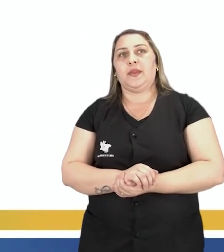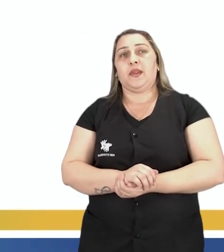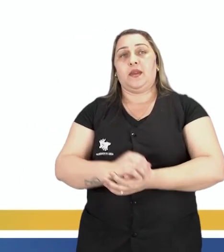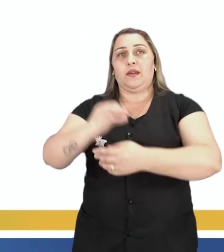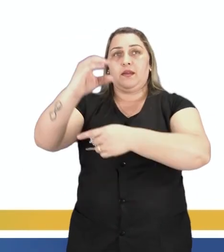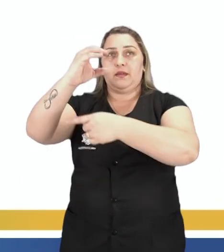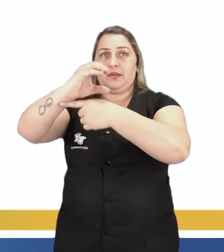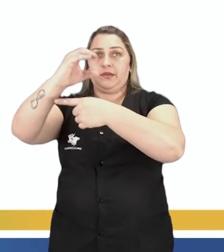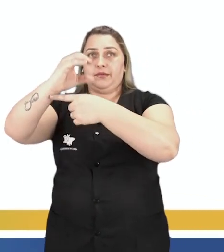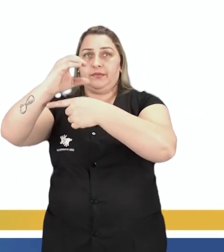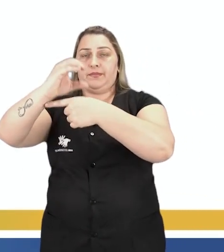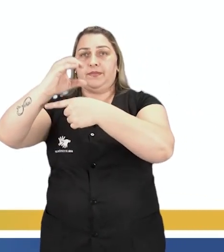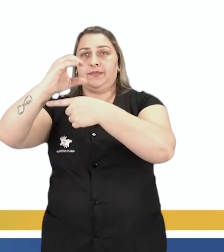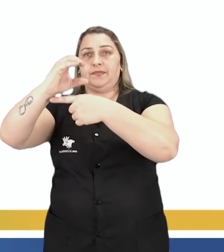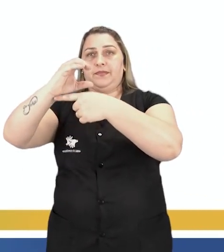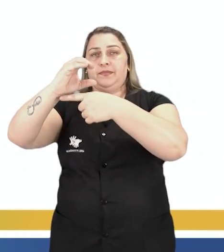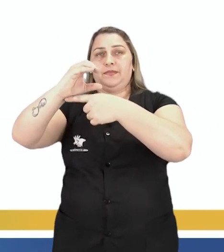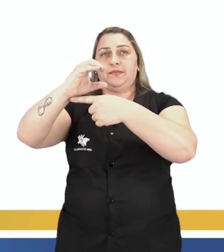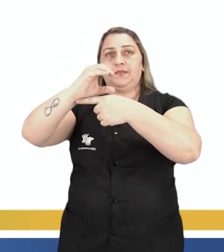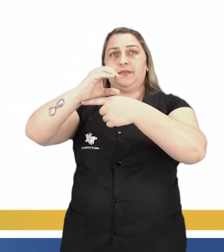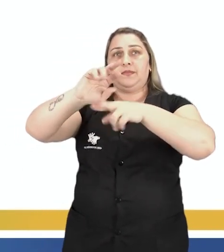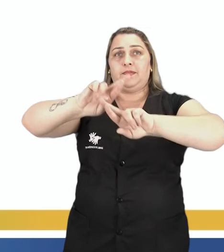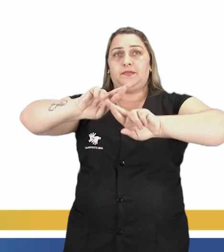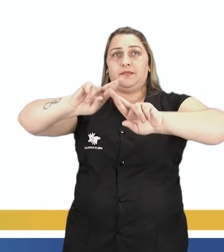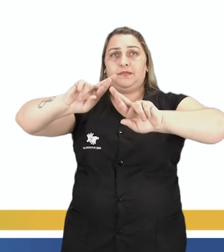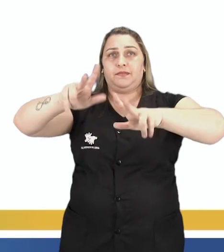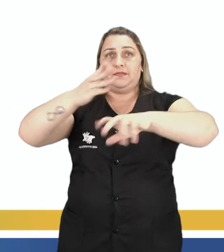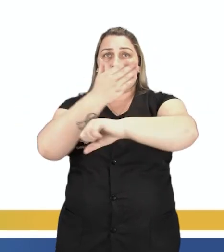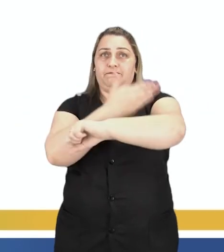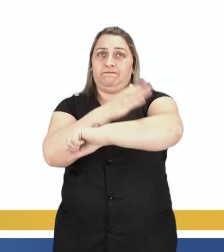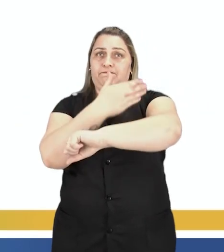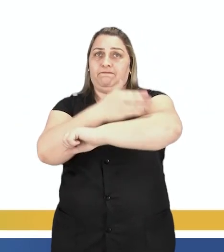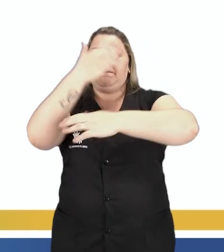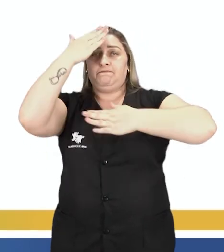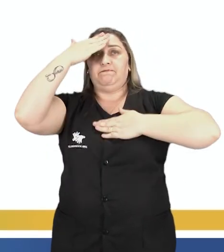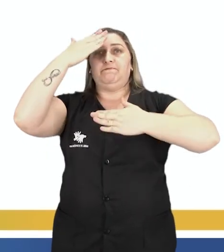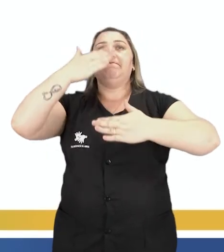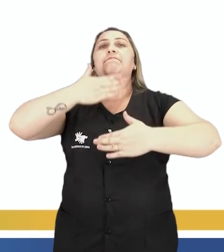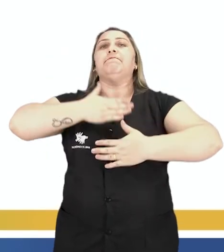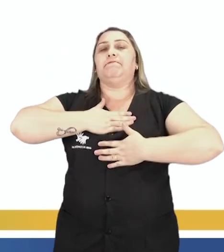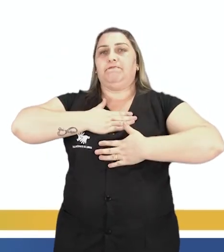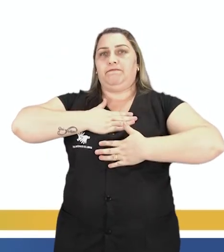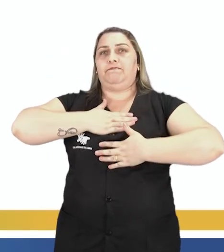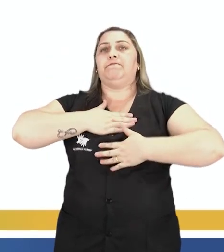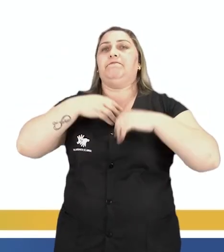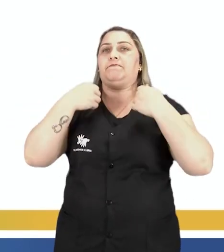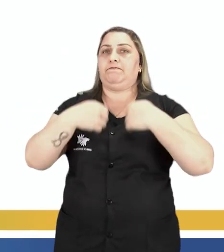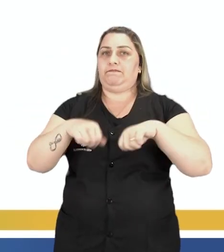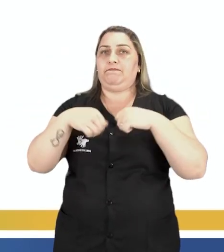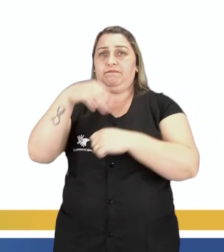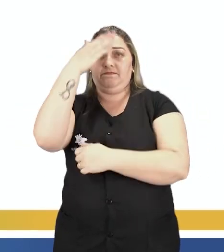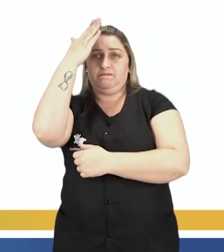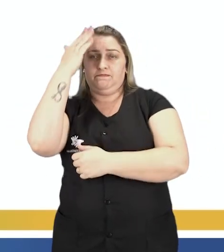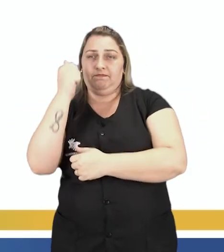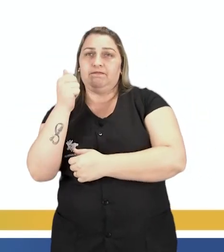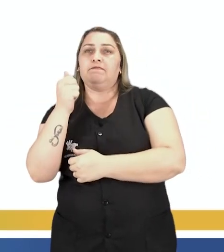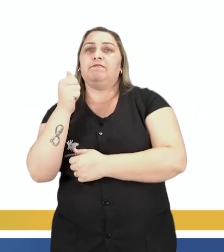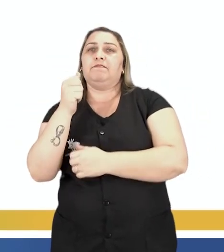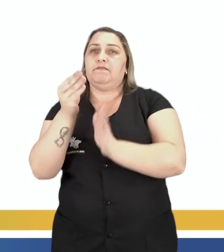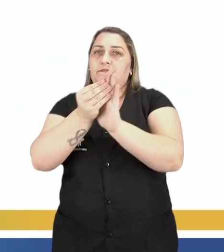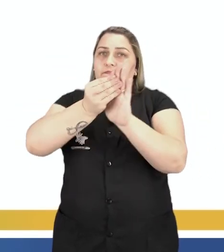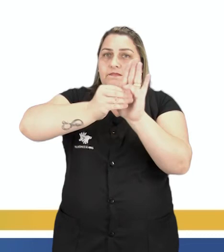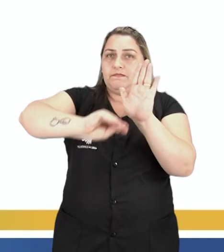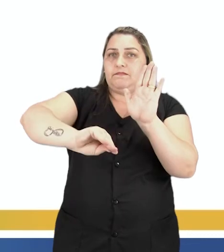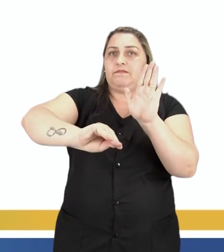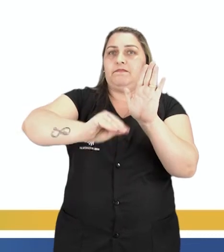A alternativa correta seria a letra C. Nós precisamos diferenciar as práticas corporais veiculadas pela